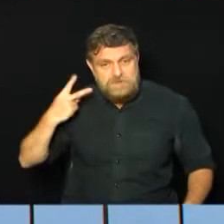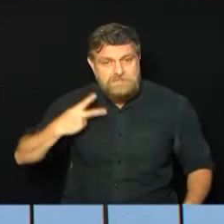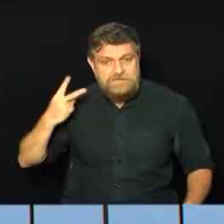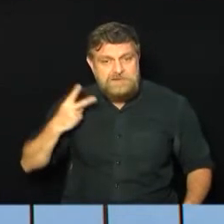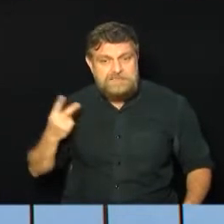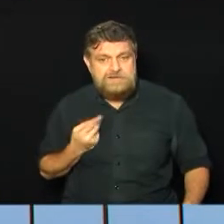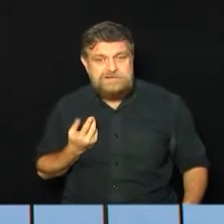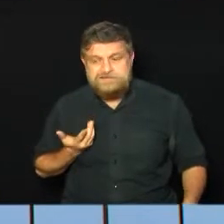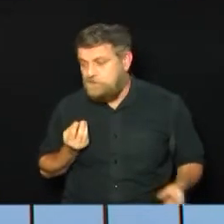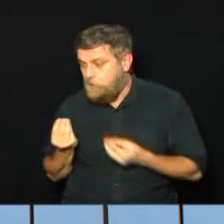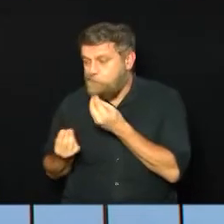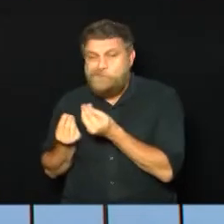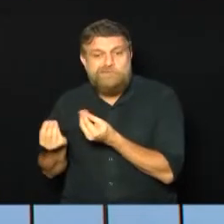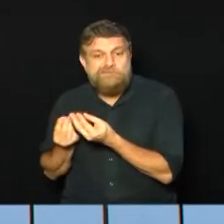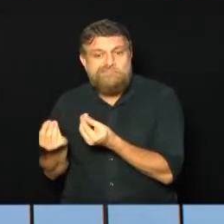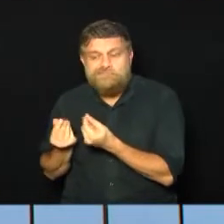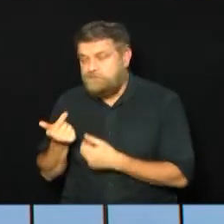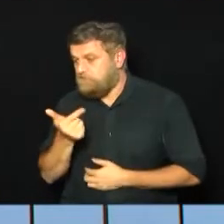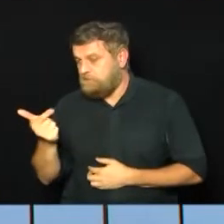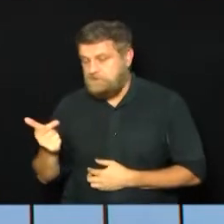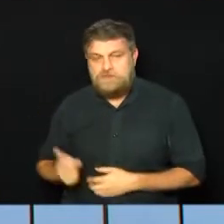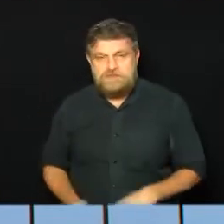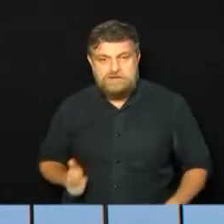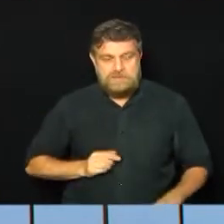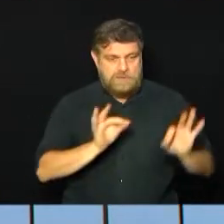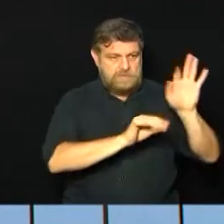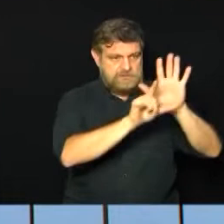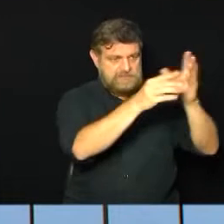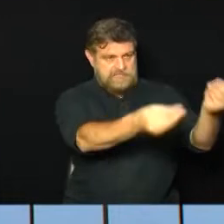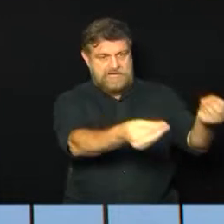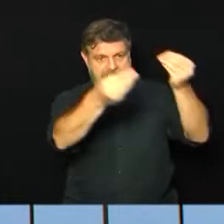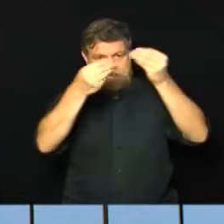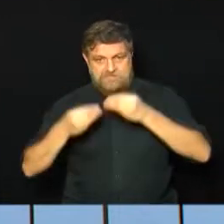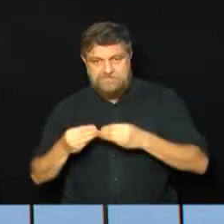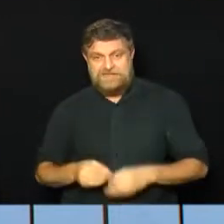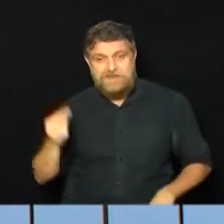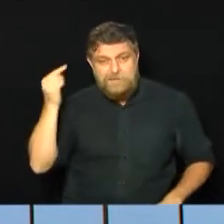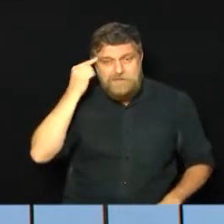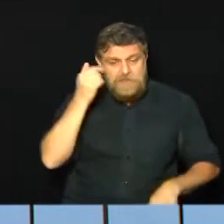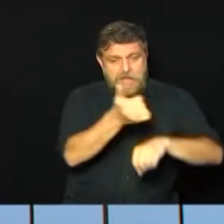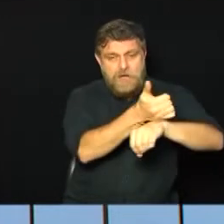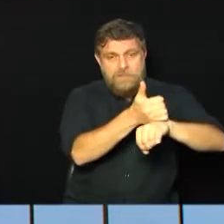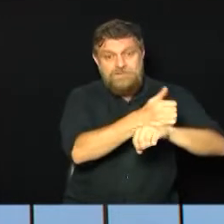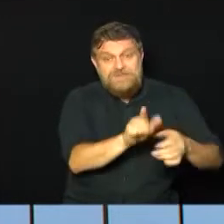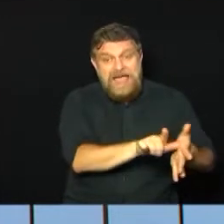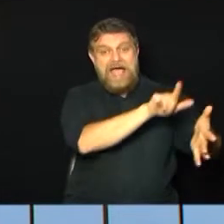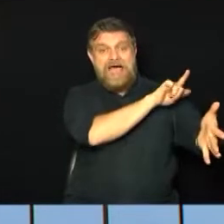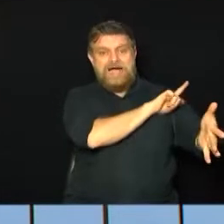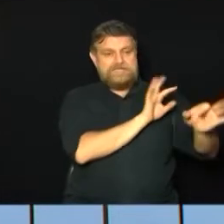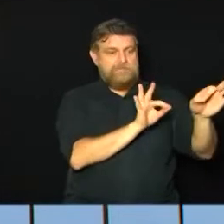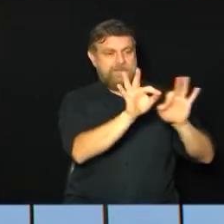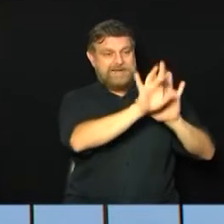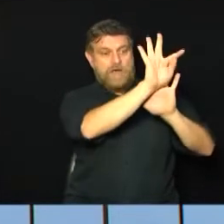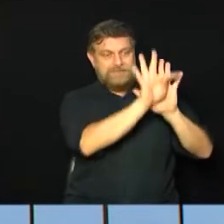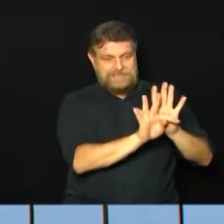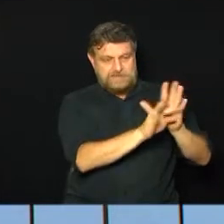têm preparo para trabalhar, então você tem que trabalhar com as cabeças pensantes, os experts do assunto, antes de chegar aqui.